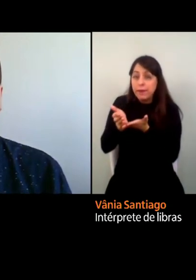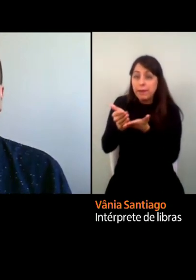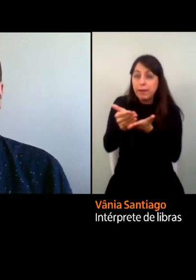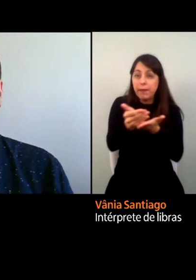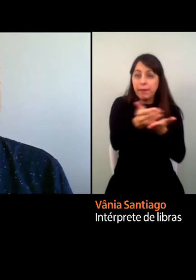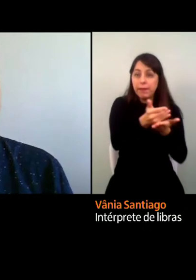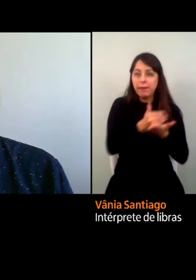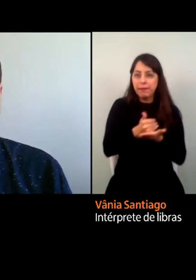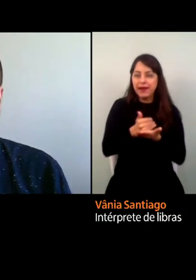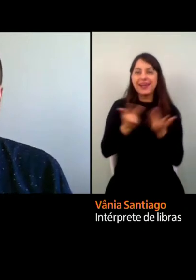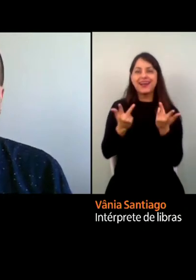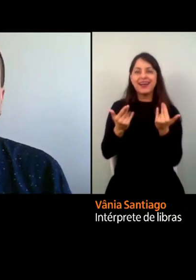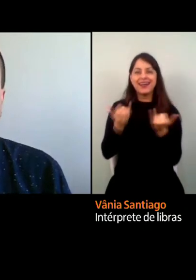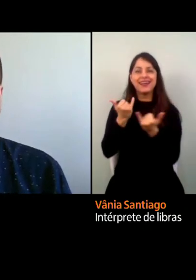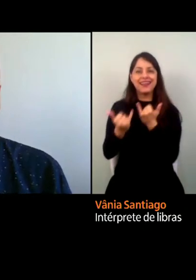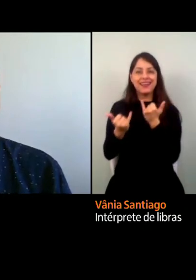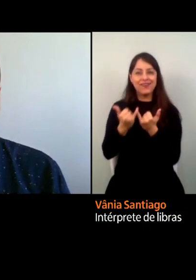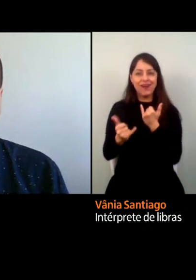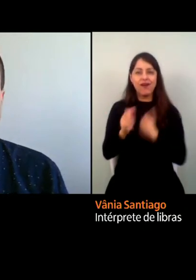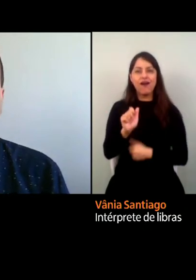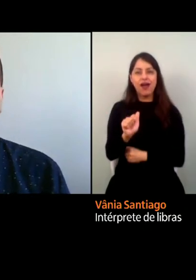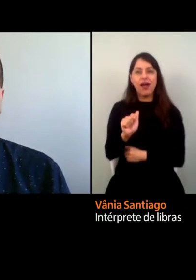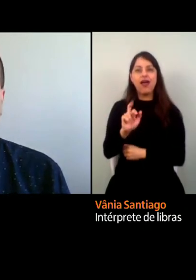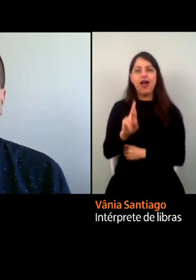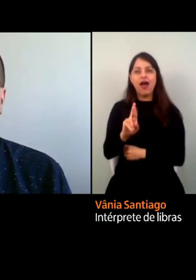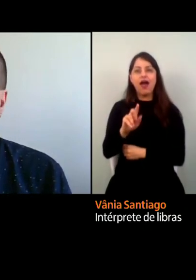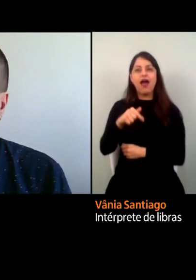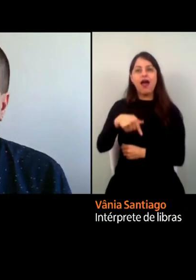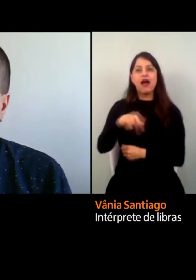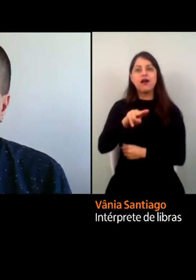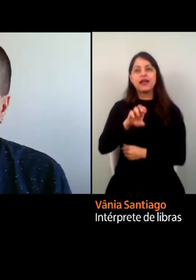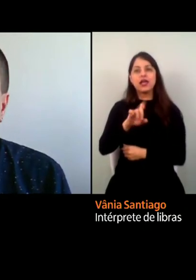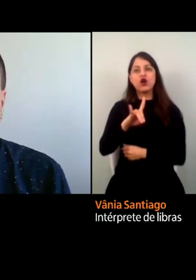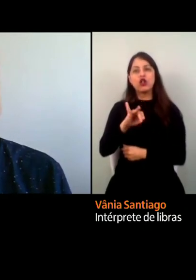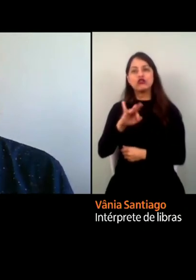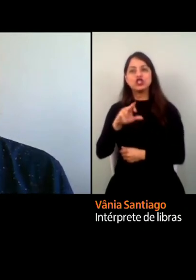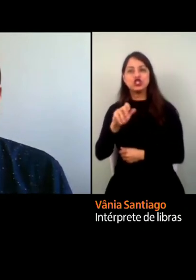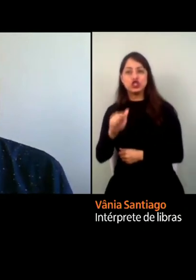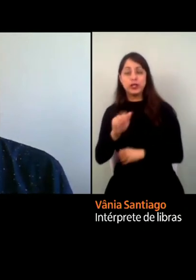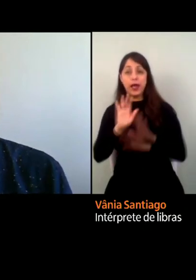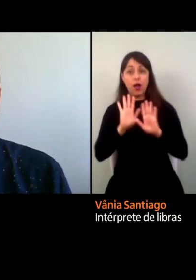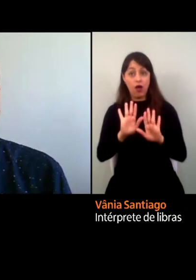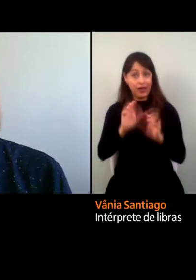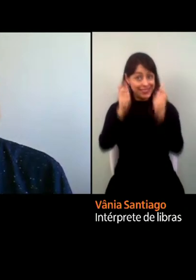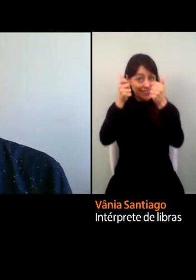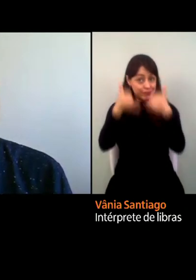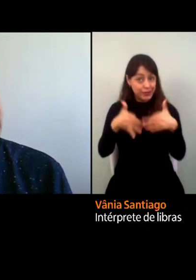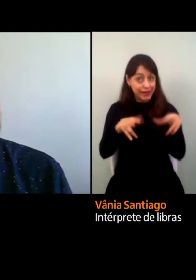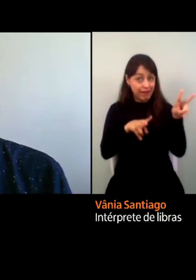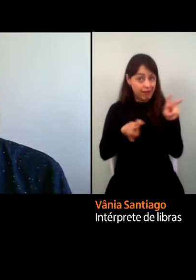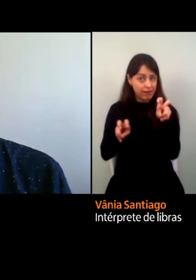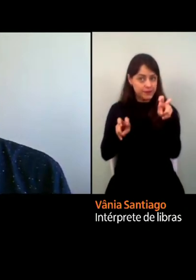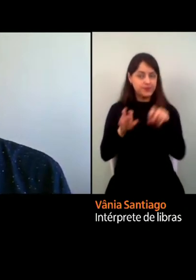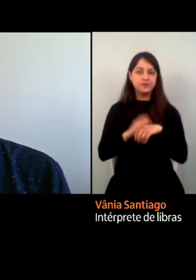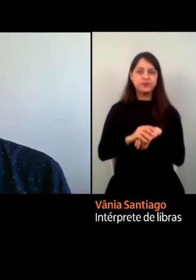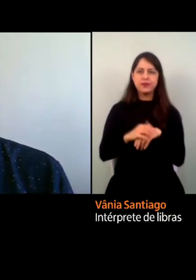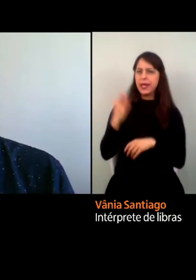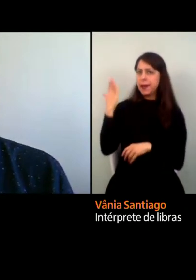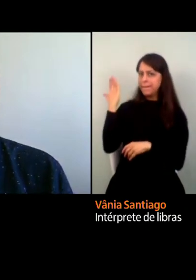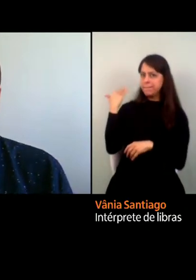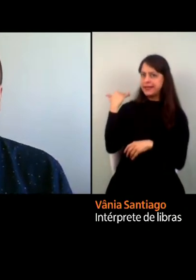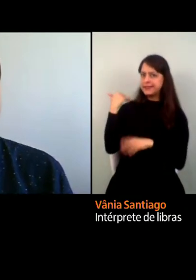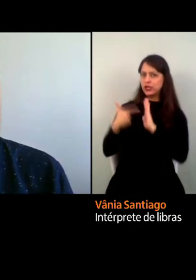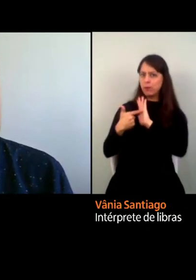aspas, não se deve dizer que o passado esclarece o presente ou que o presente esclarece o